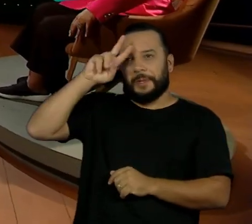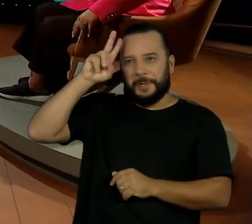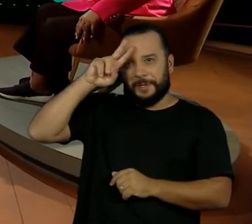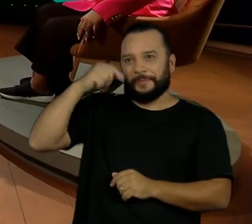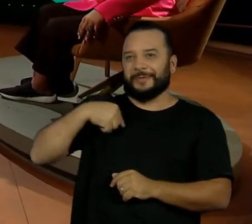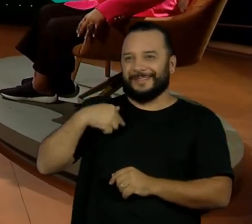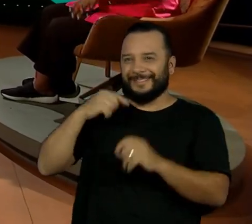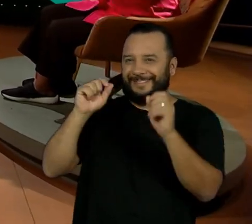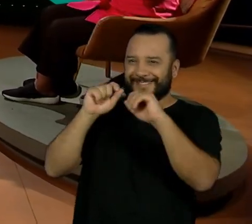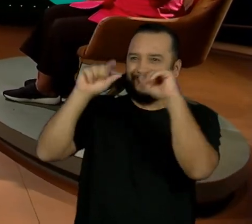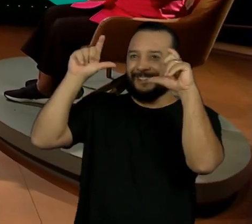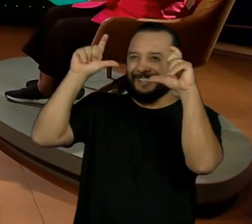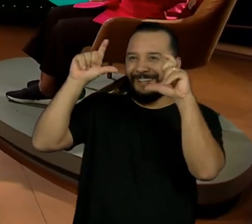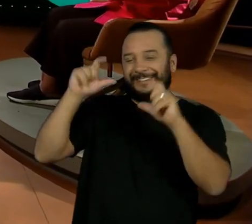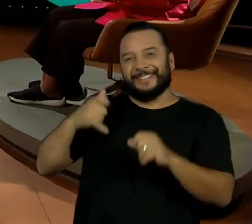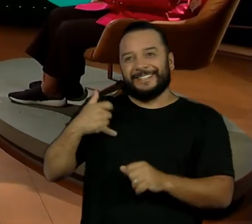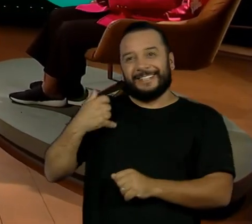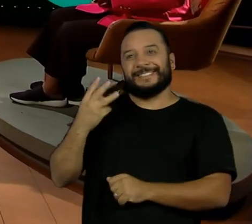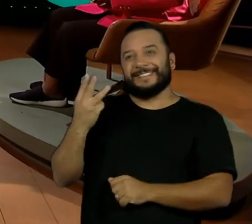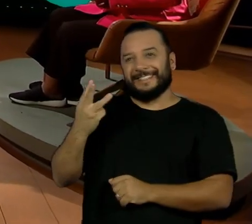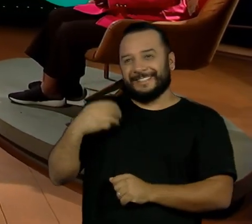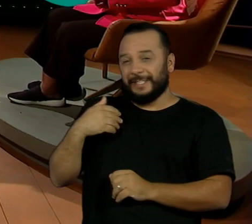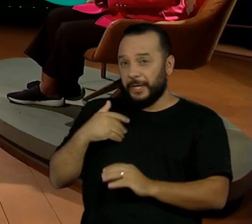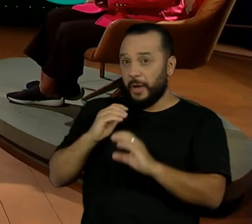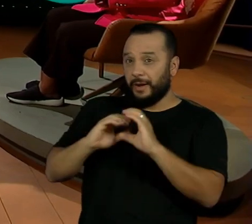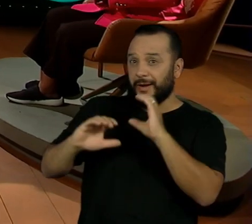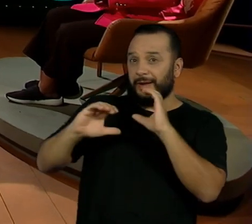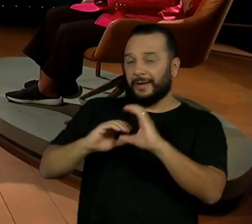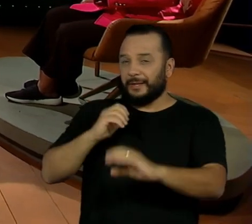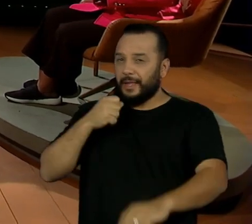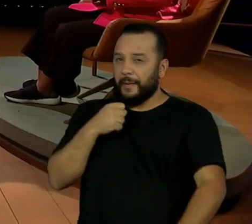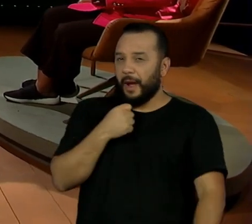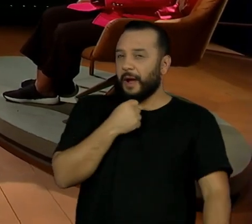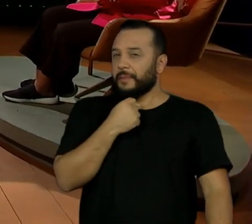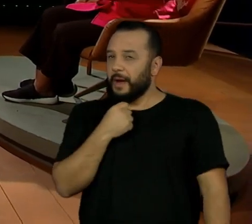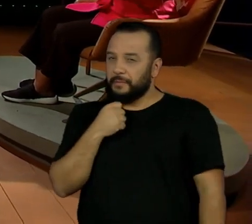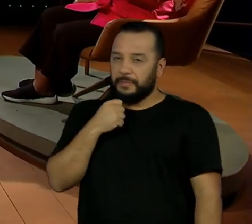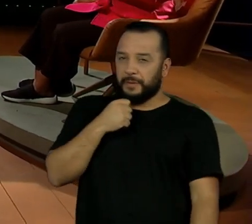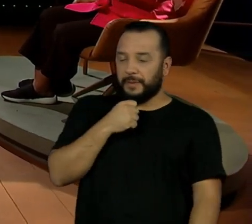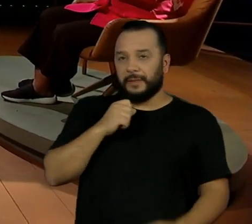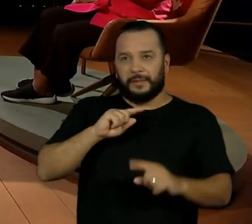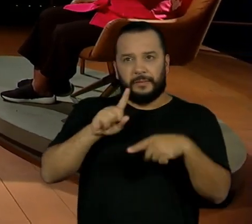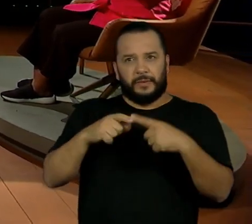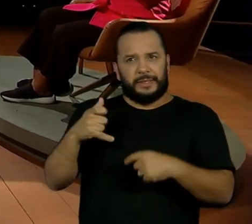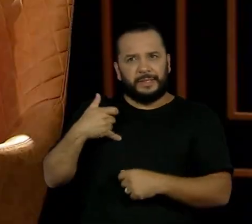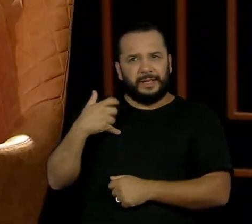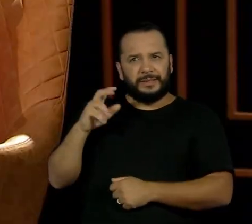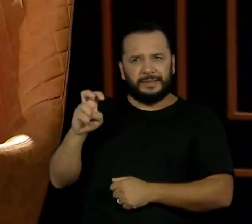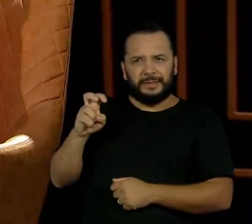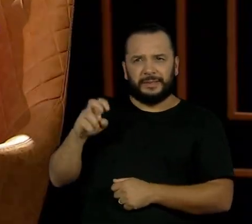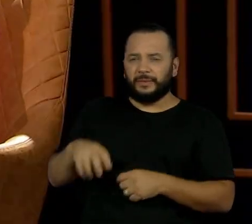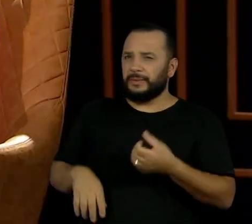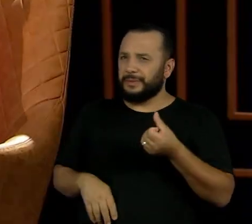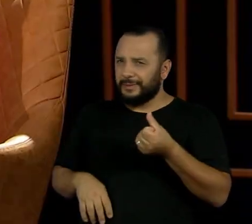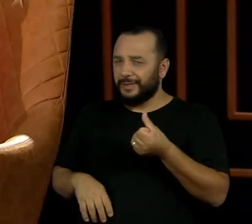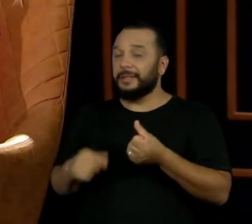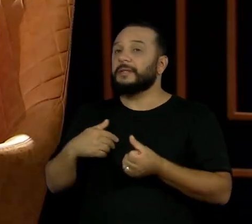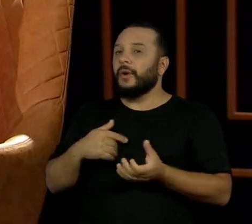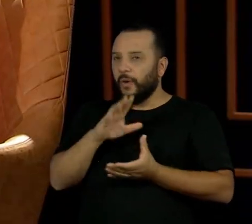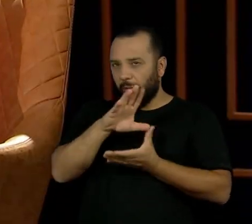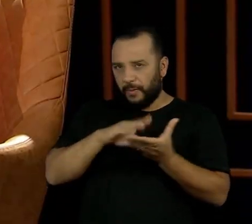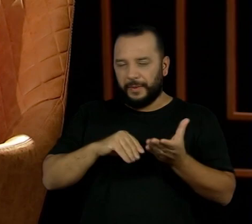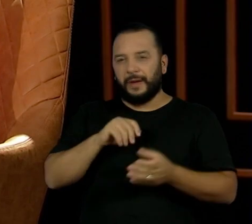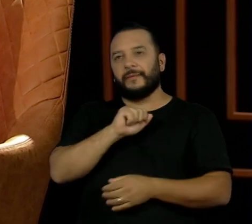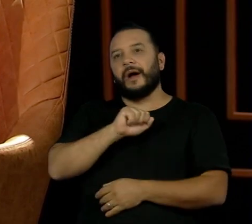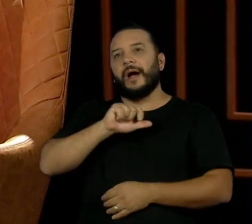3 anos, na verdade, no berço cantando. E aí, depois, com 5, 6, eu lembro de imitar Alcione, eu